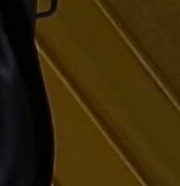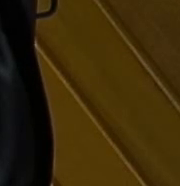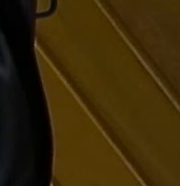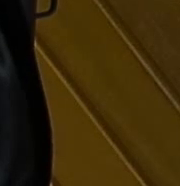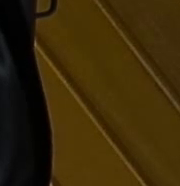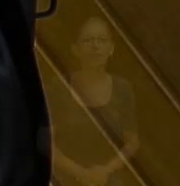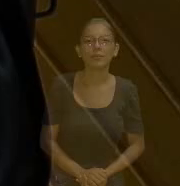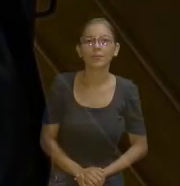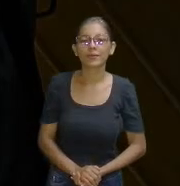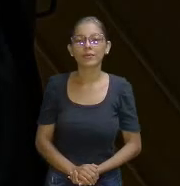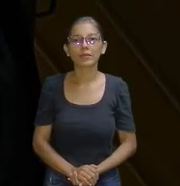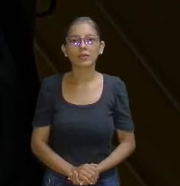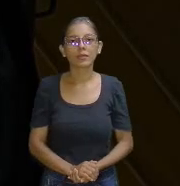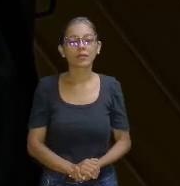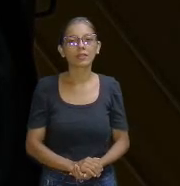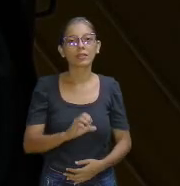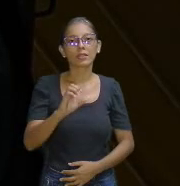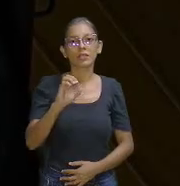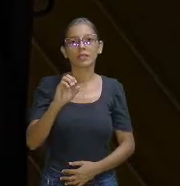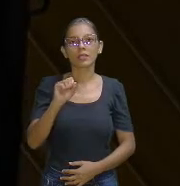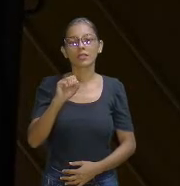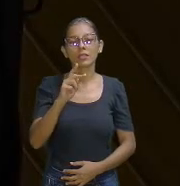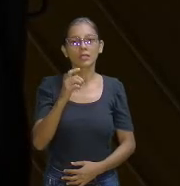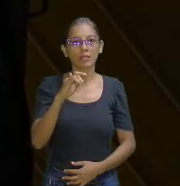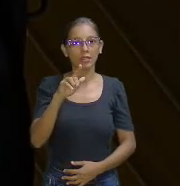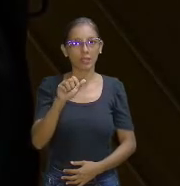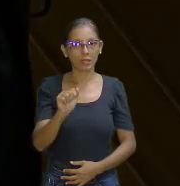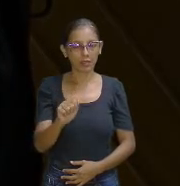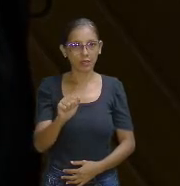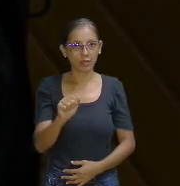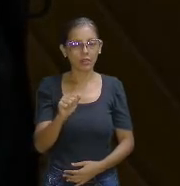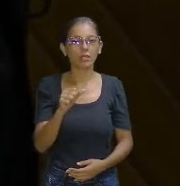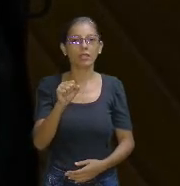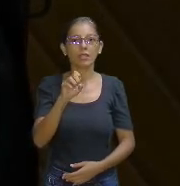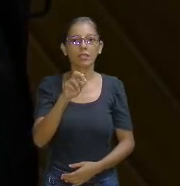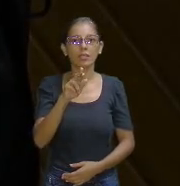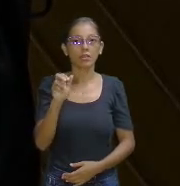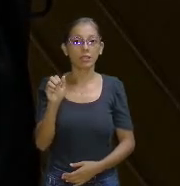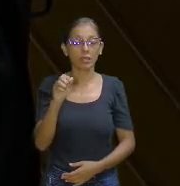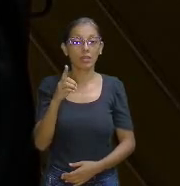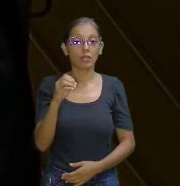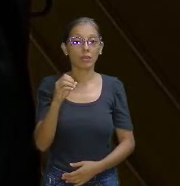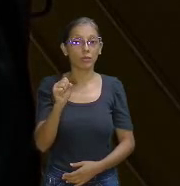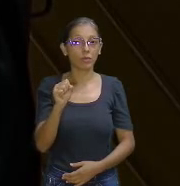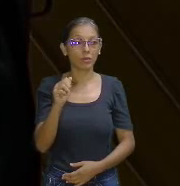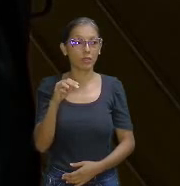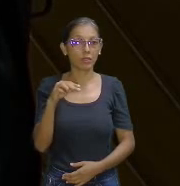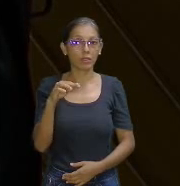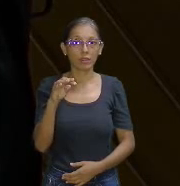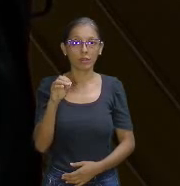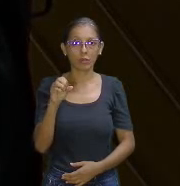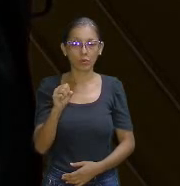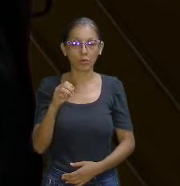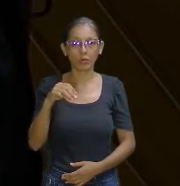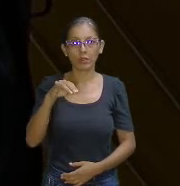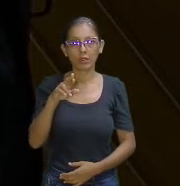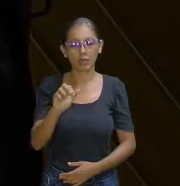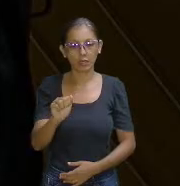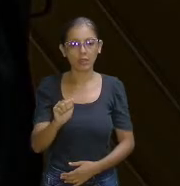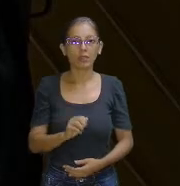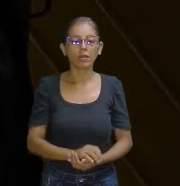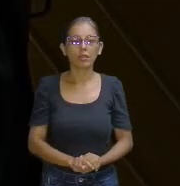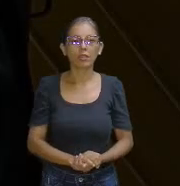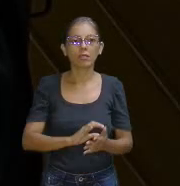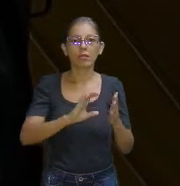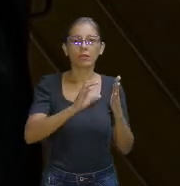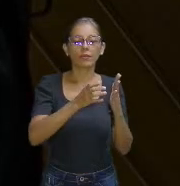Isaacson, Sheila Serra dos Santos Mira. candidatos pelo partido Podemos no âmbito das eleições